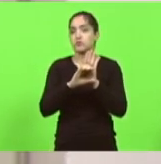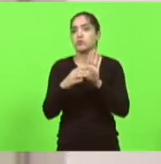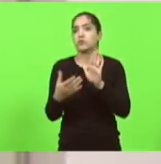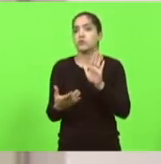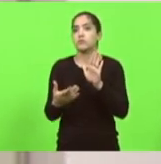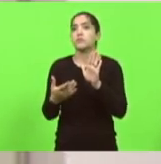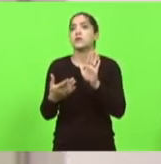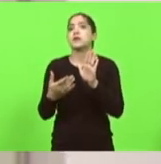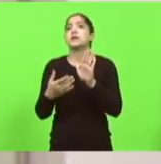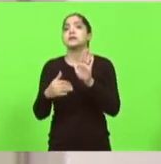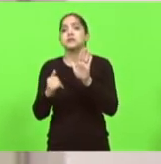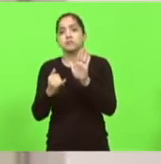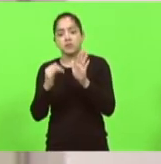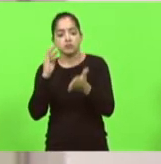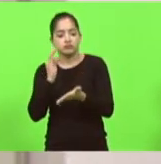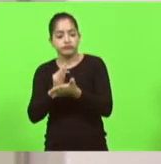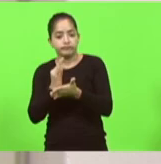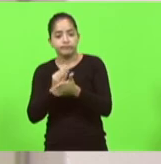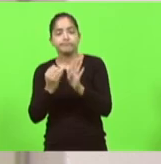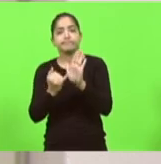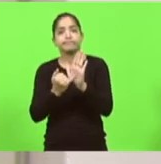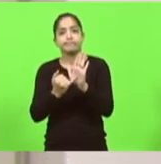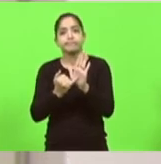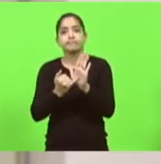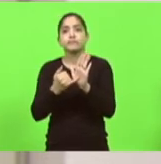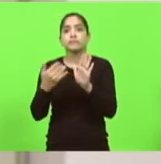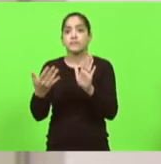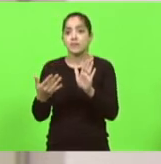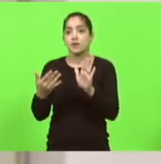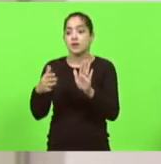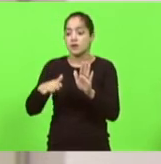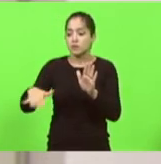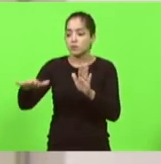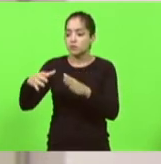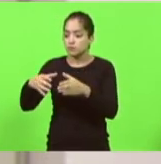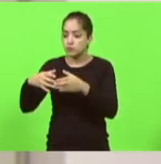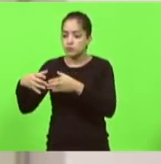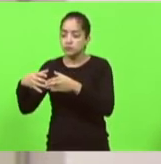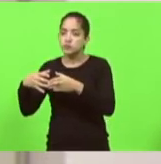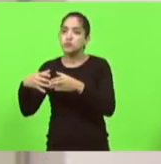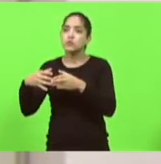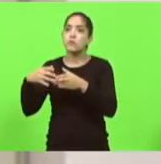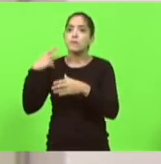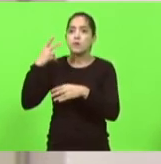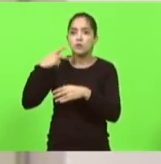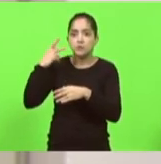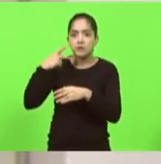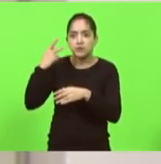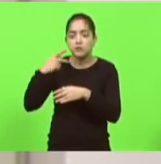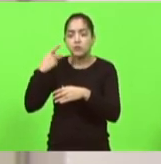Código Tributário não previu, e um magistrado, junto com procuradores lá de Blumenau,